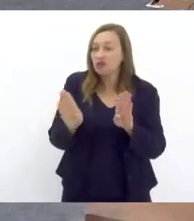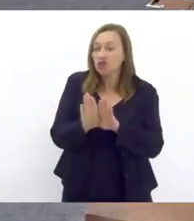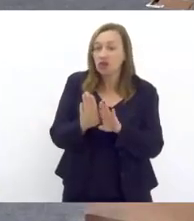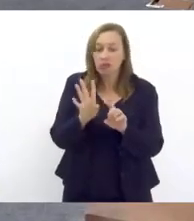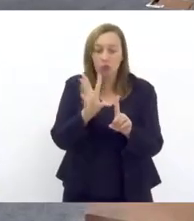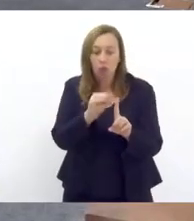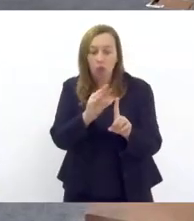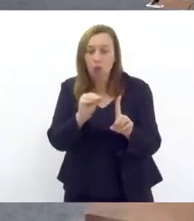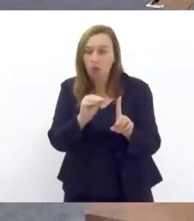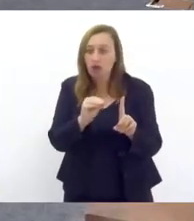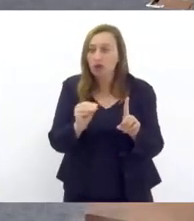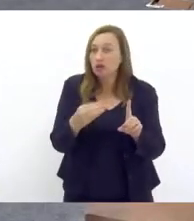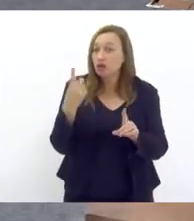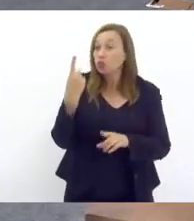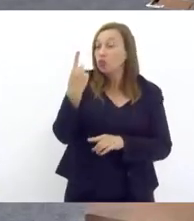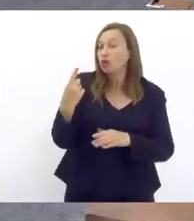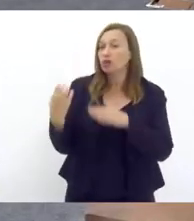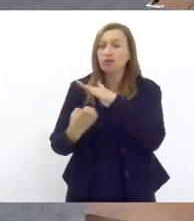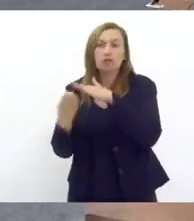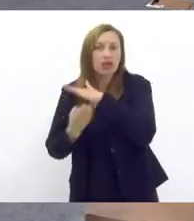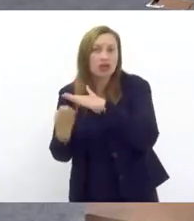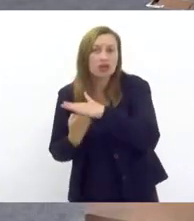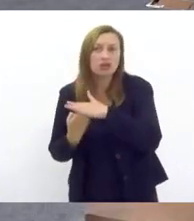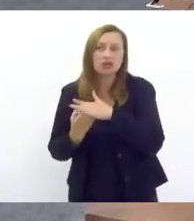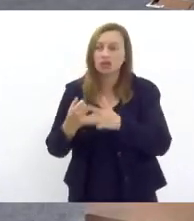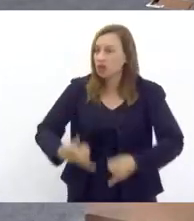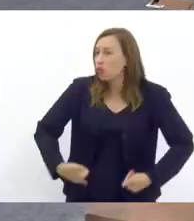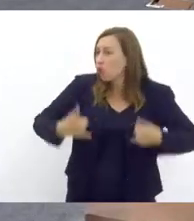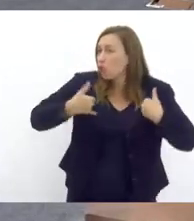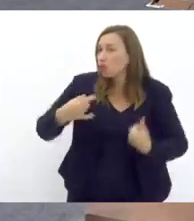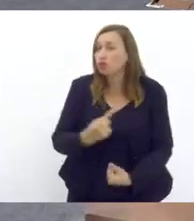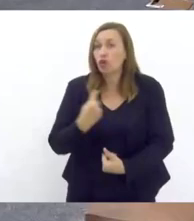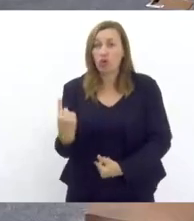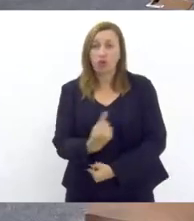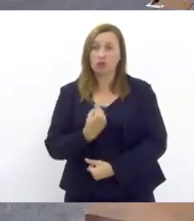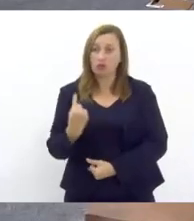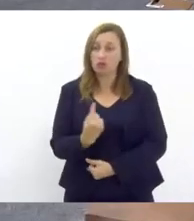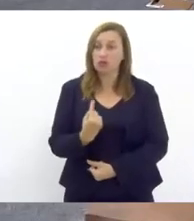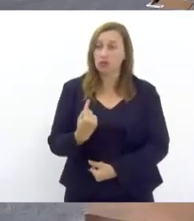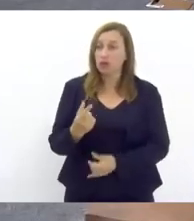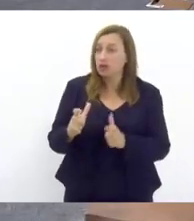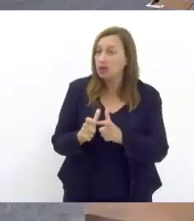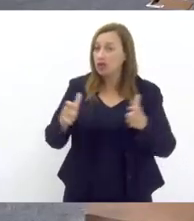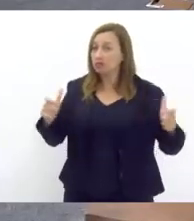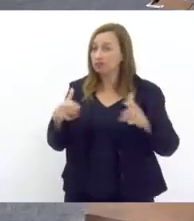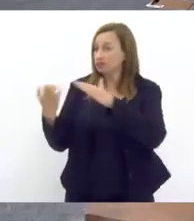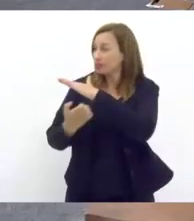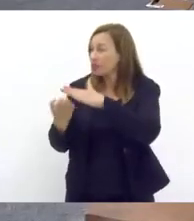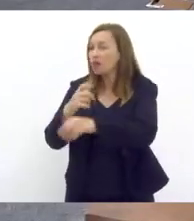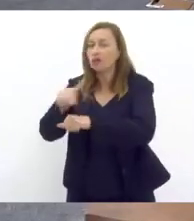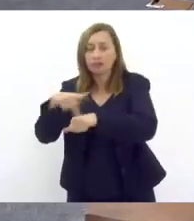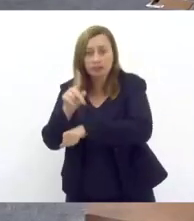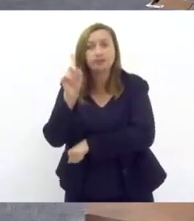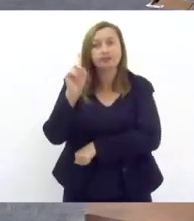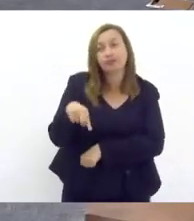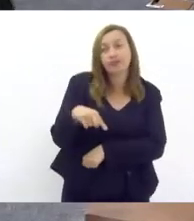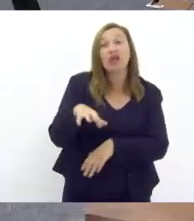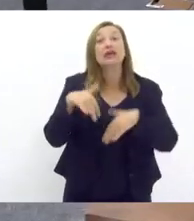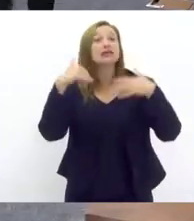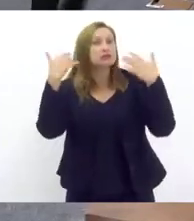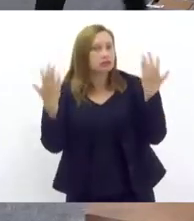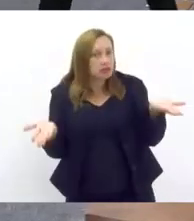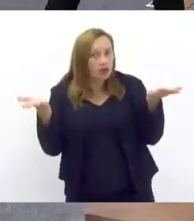assediada, numa empresa que é um orgulho nosso, a maior empresa do país, né?